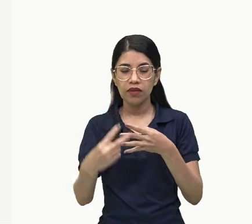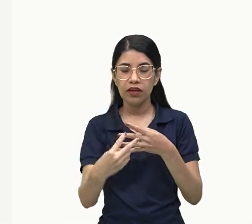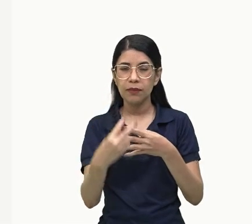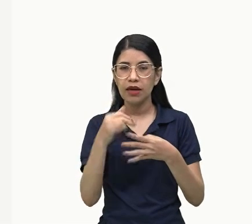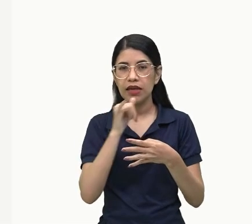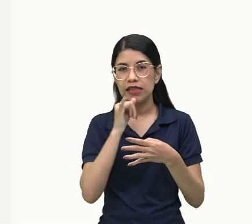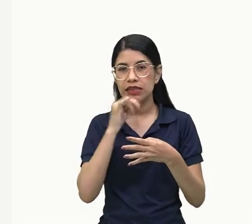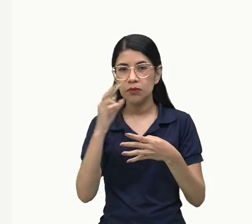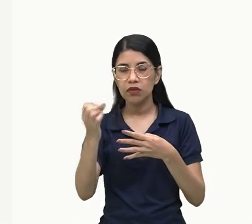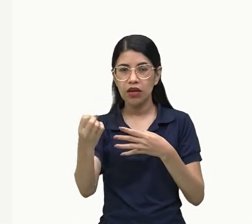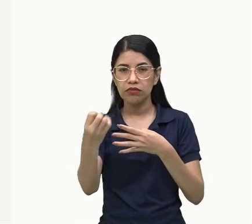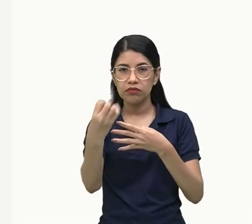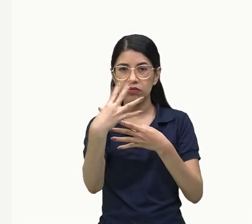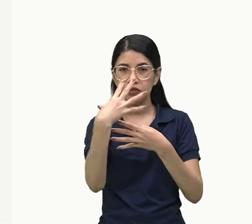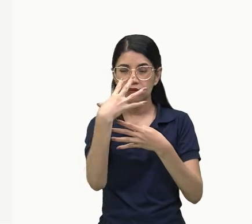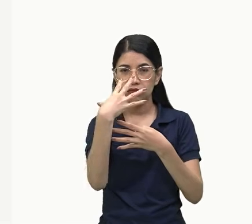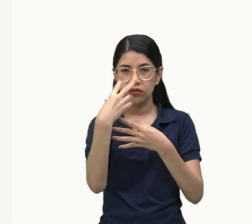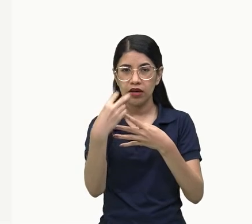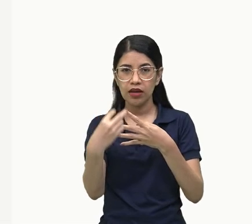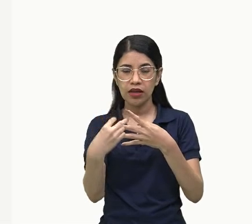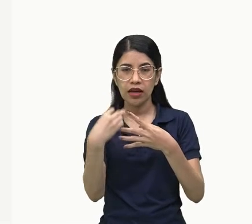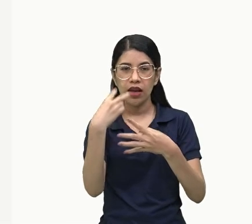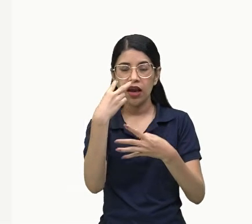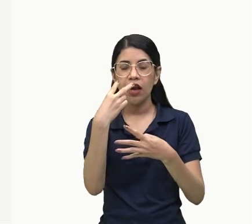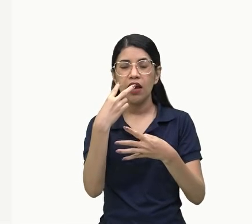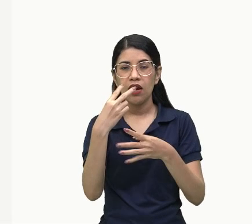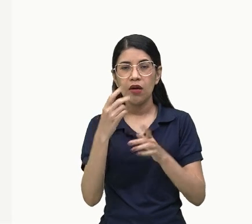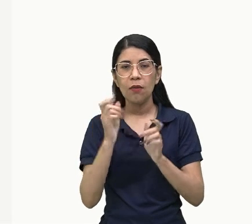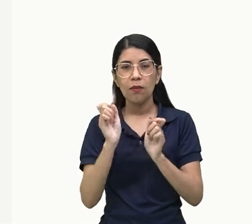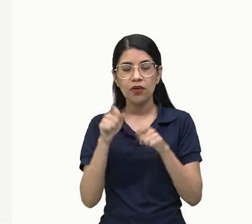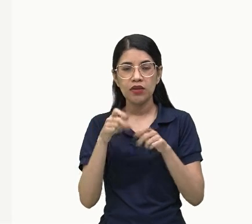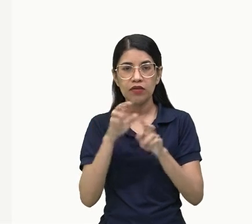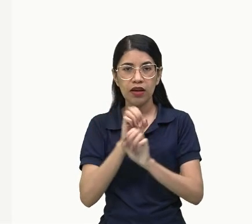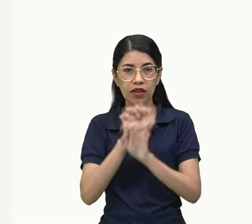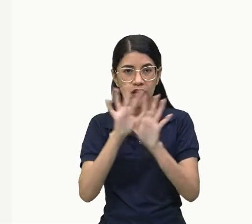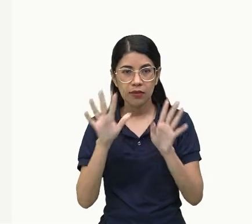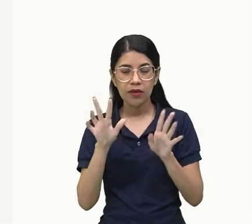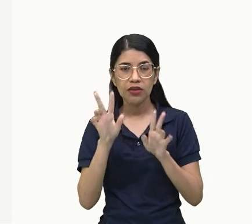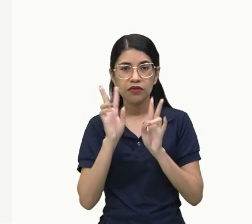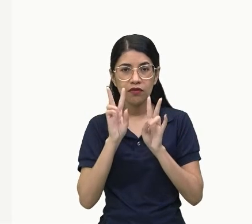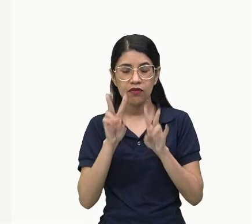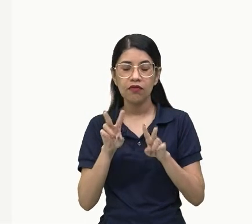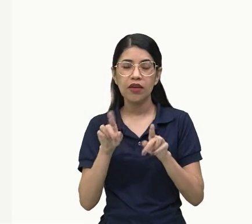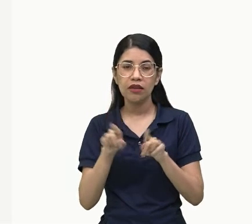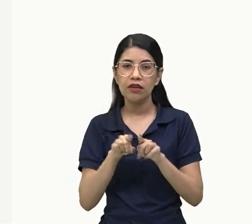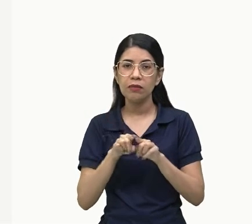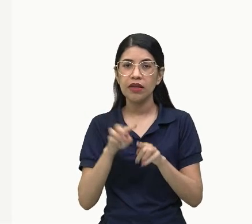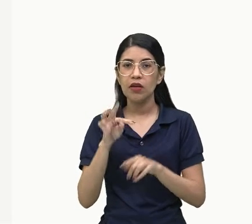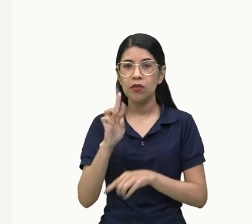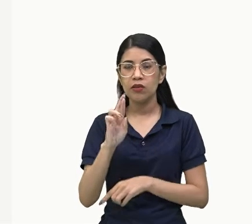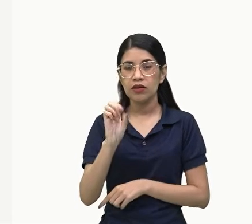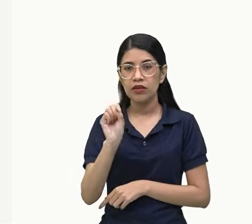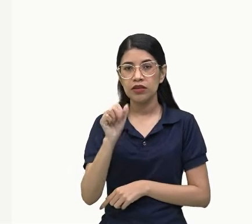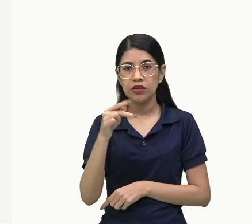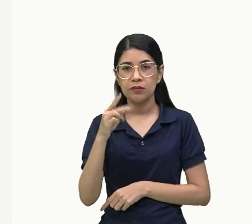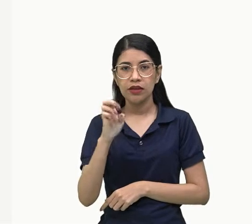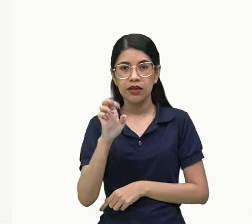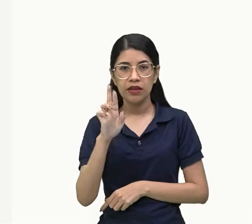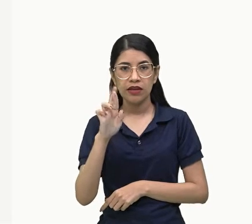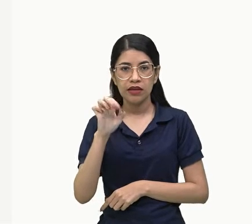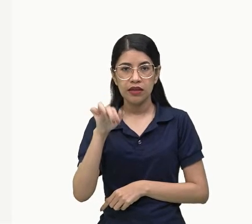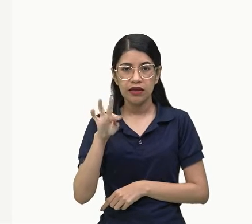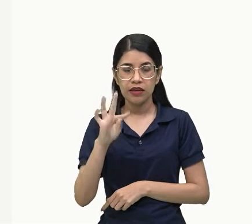você está conseguindo ver o objeto nitidamente, esse meio é um meio transparente. E a gente tem exemplos de